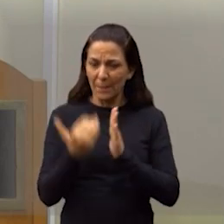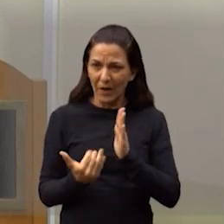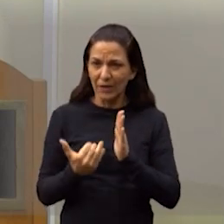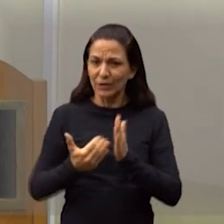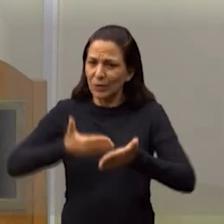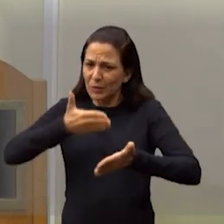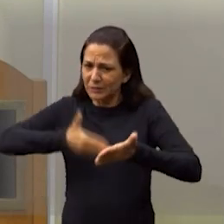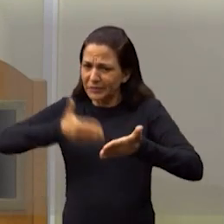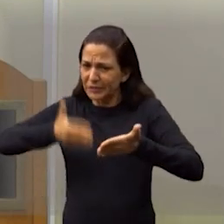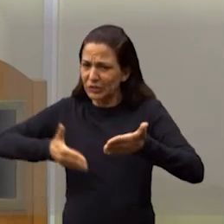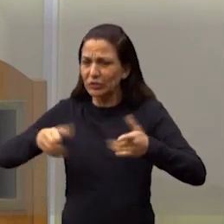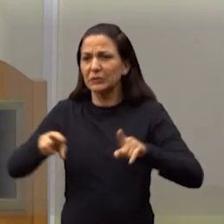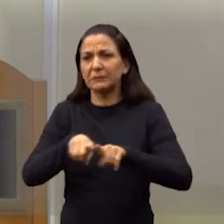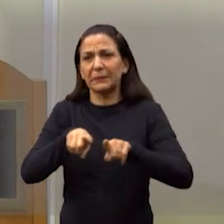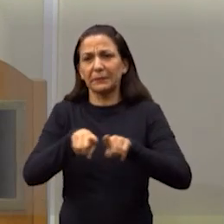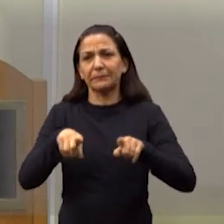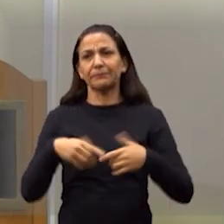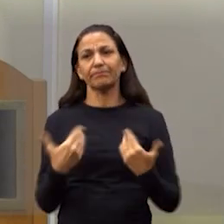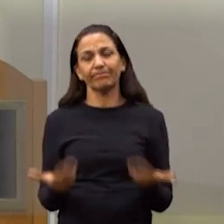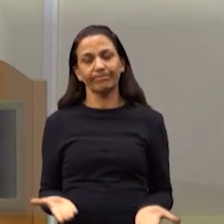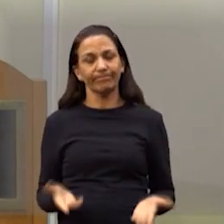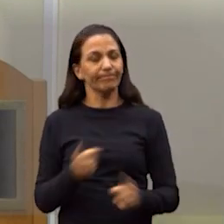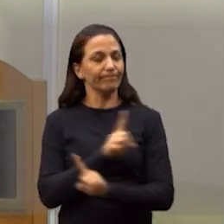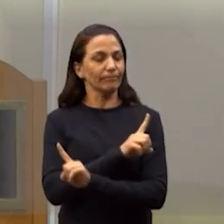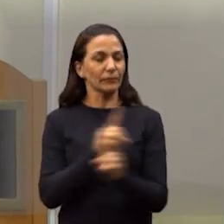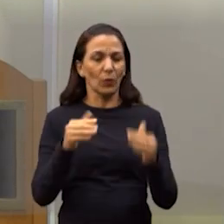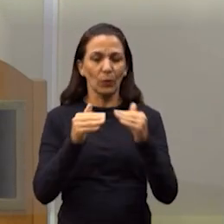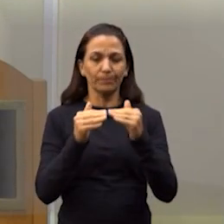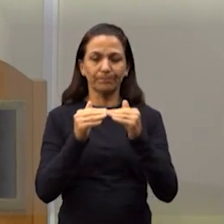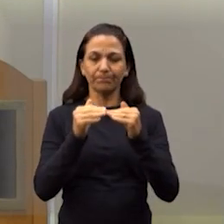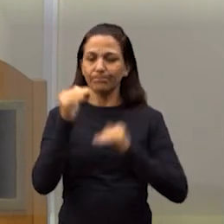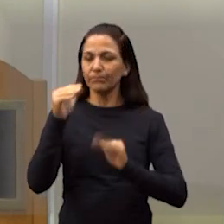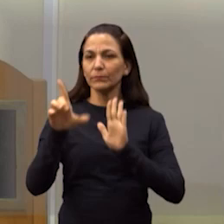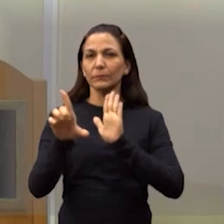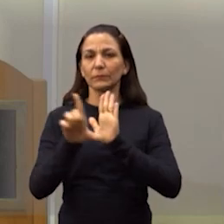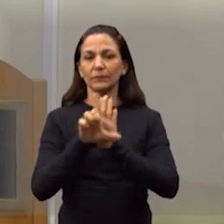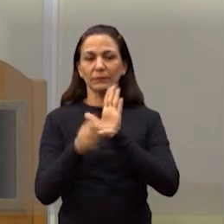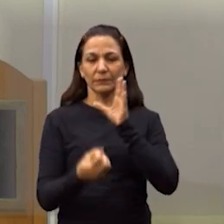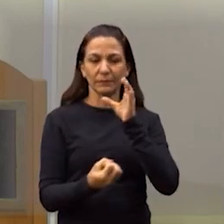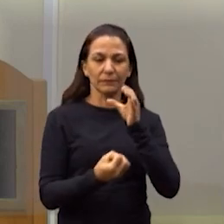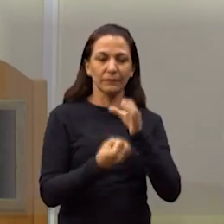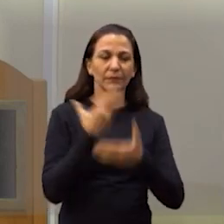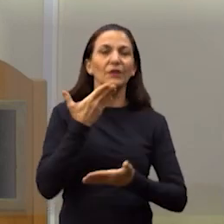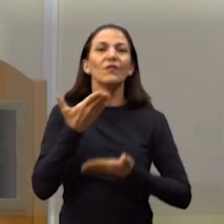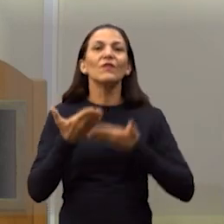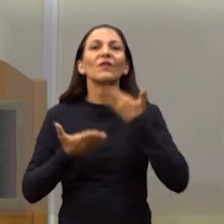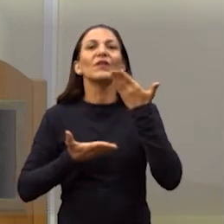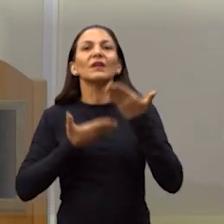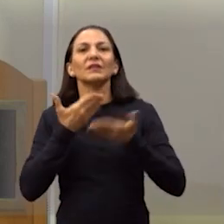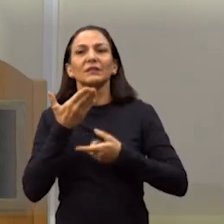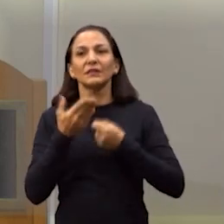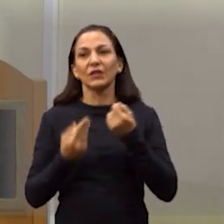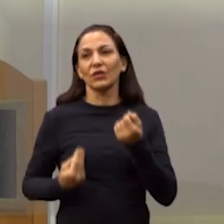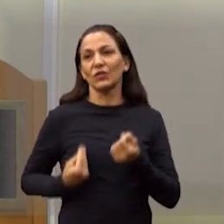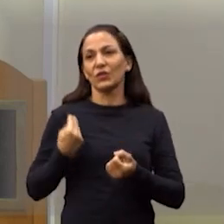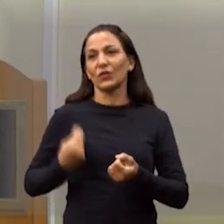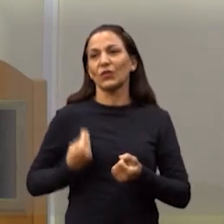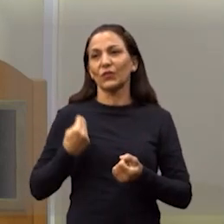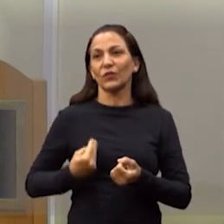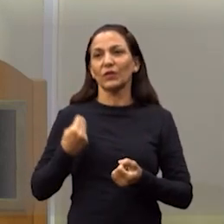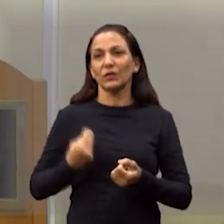ainda parcelado não eu não concordo com essa lei que foi feita para facilitar a vida